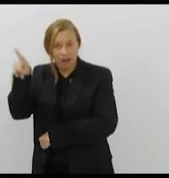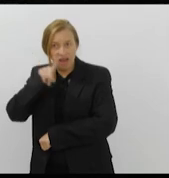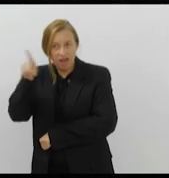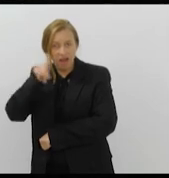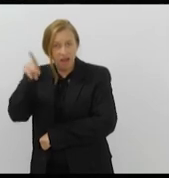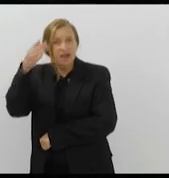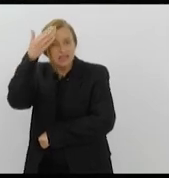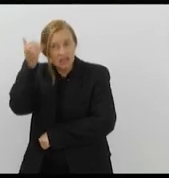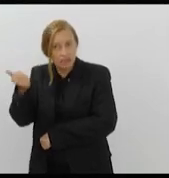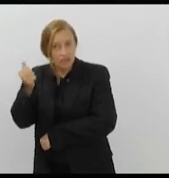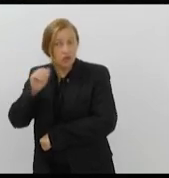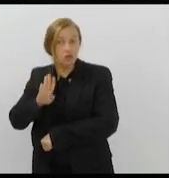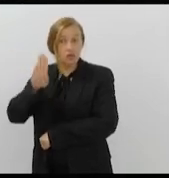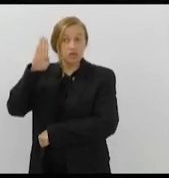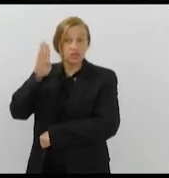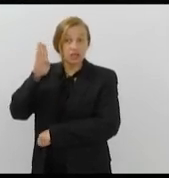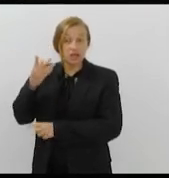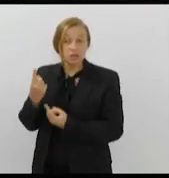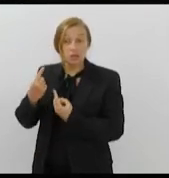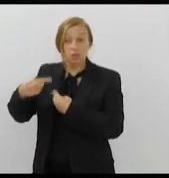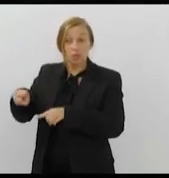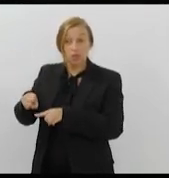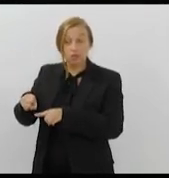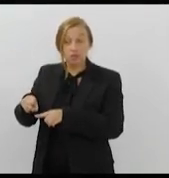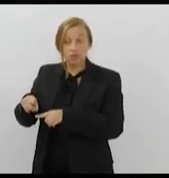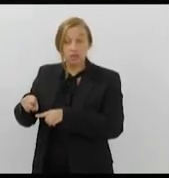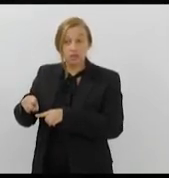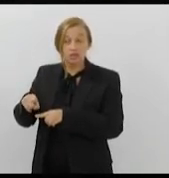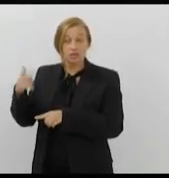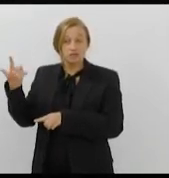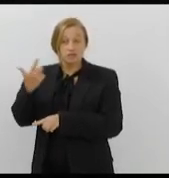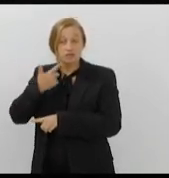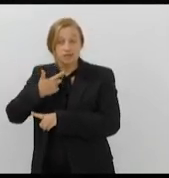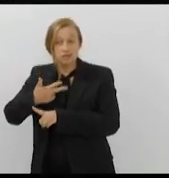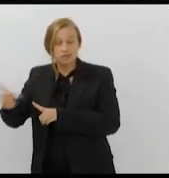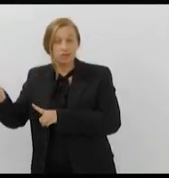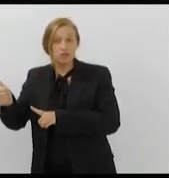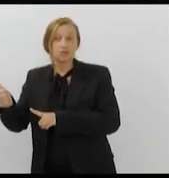que o candidato da oposição ganhou de forma majoritária